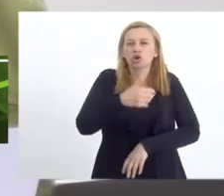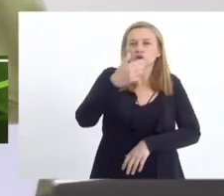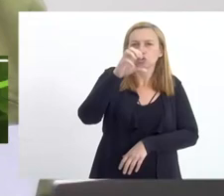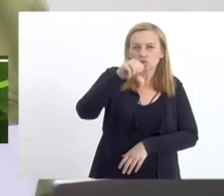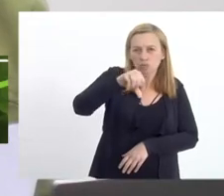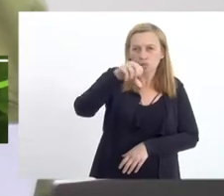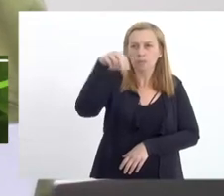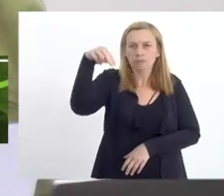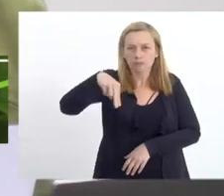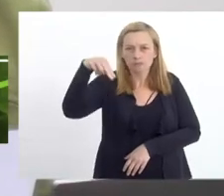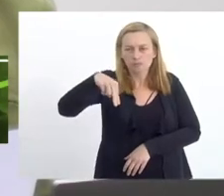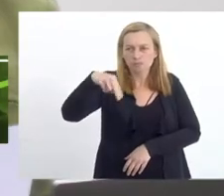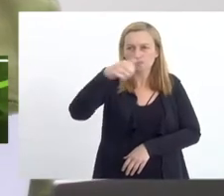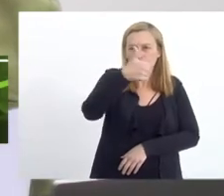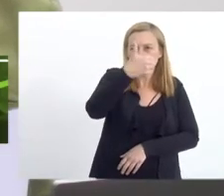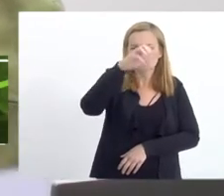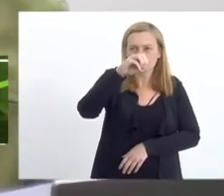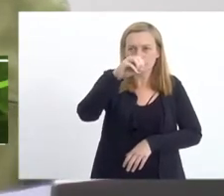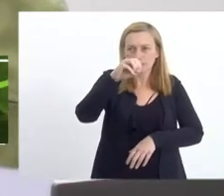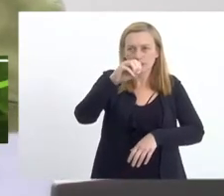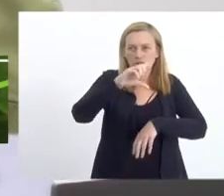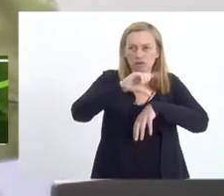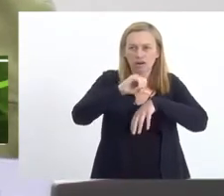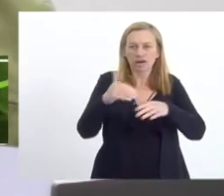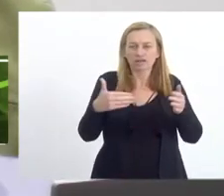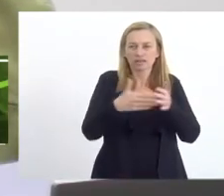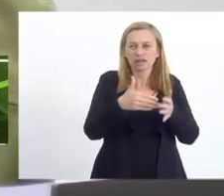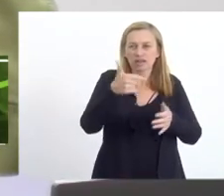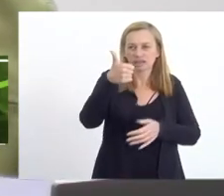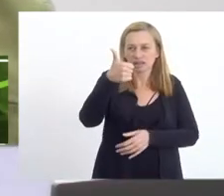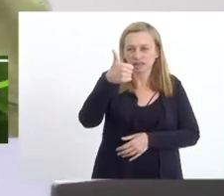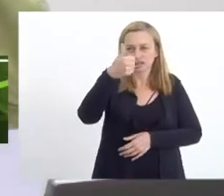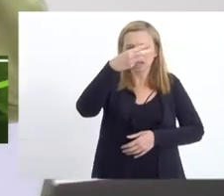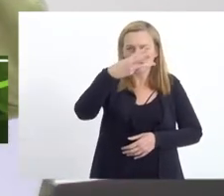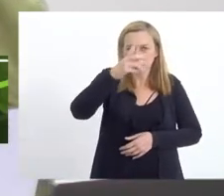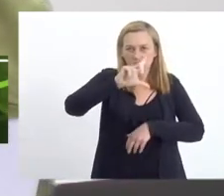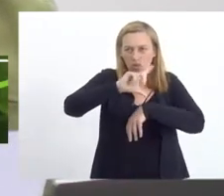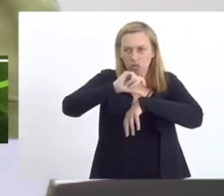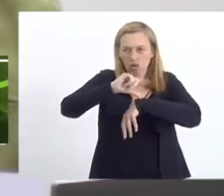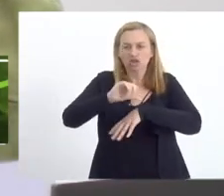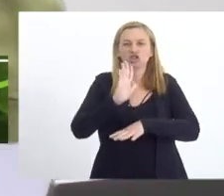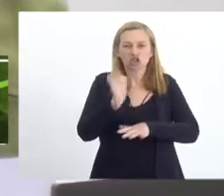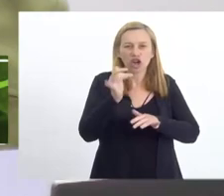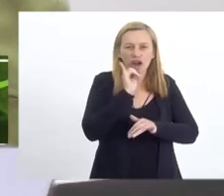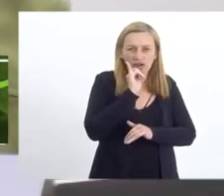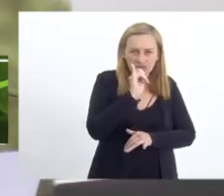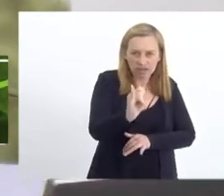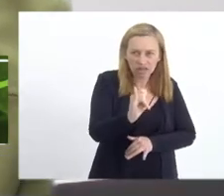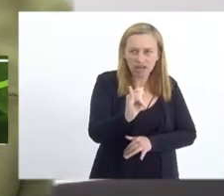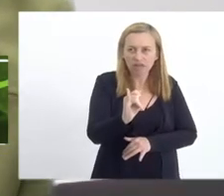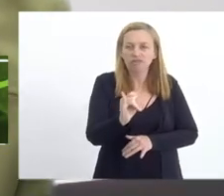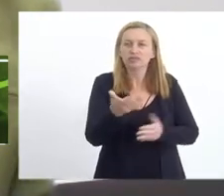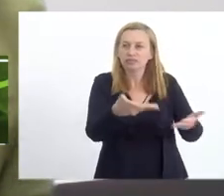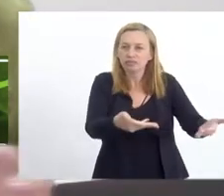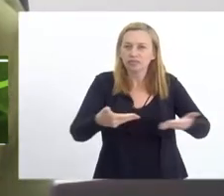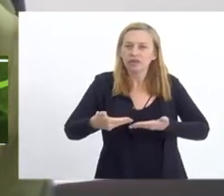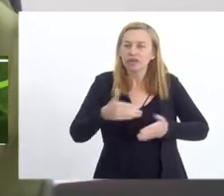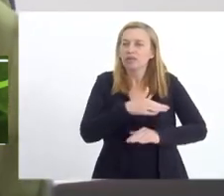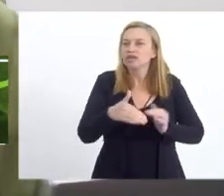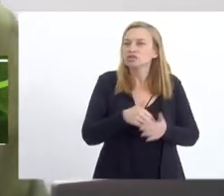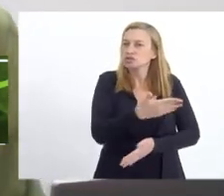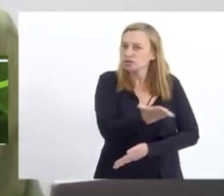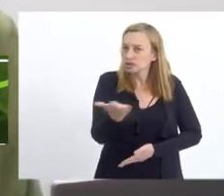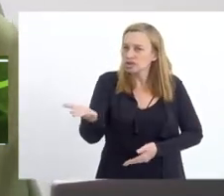novembro, das 10 às 13 horas. Então, já queria deixar avisado e fazendo esse convite para que todos